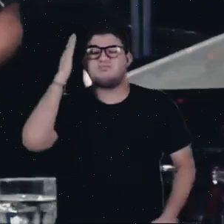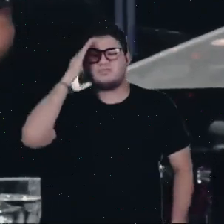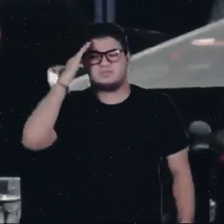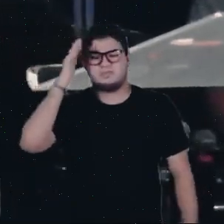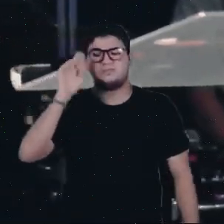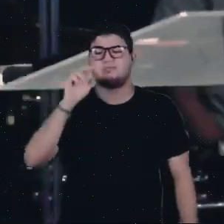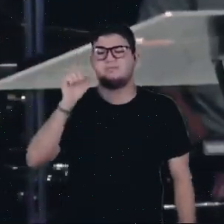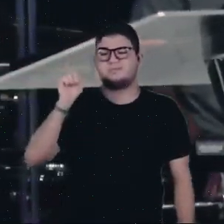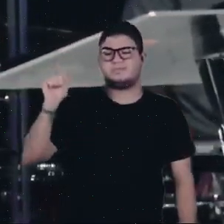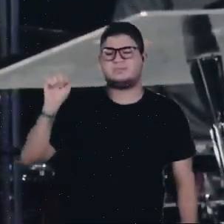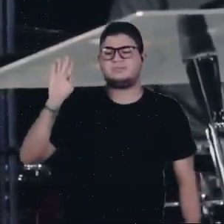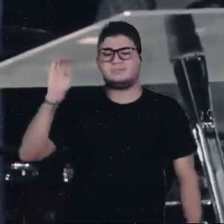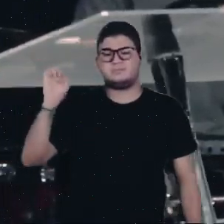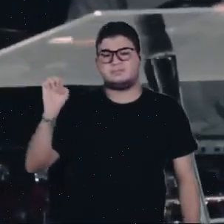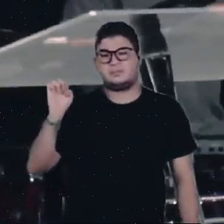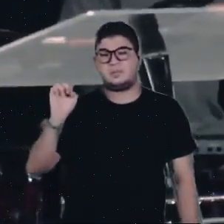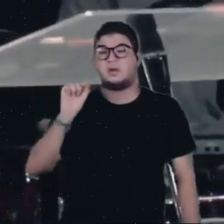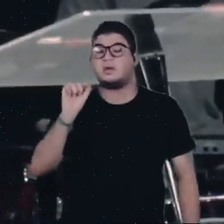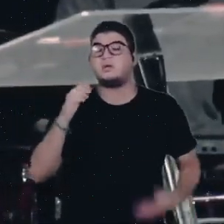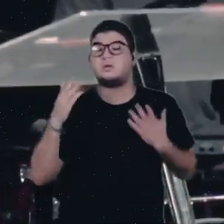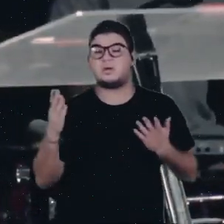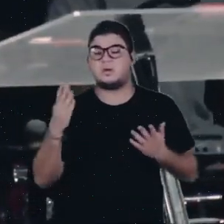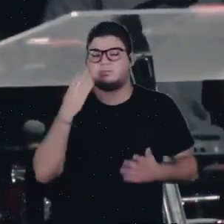era? Prostituta.